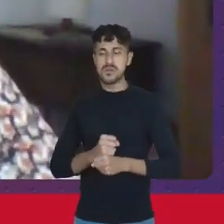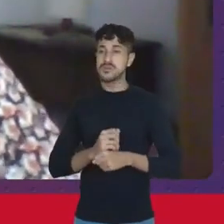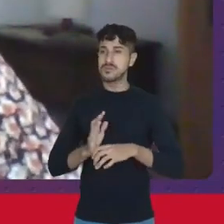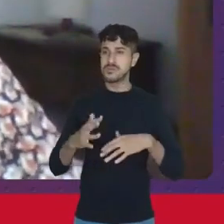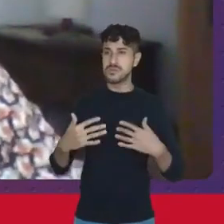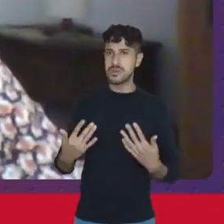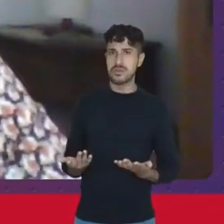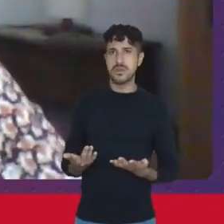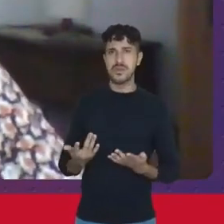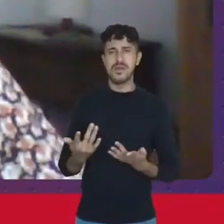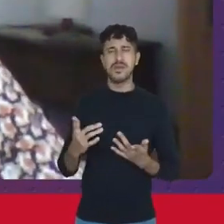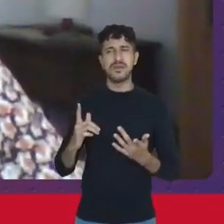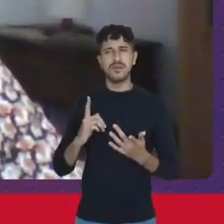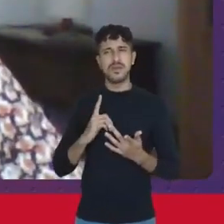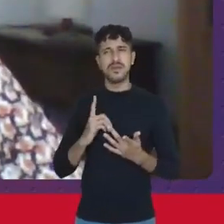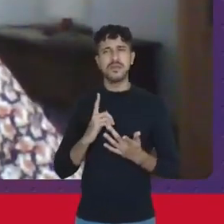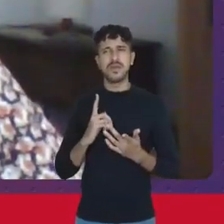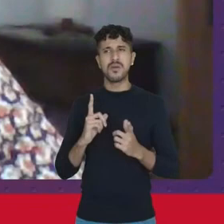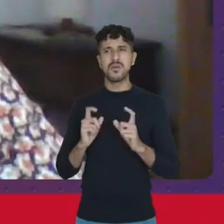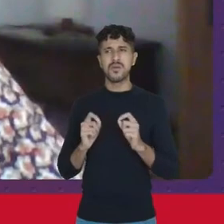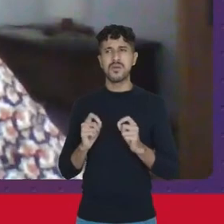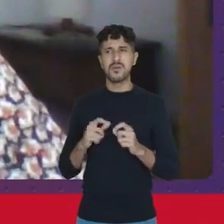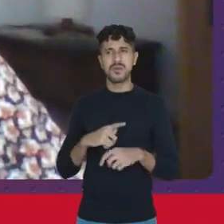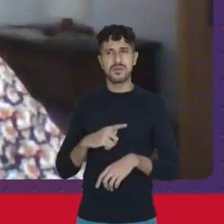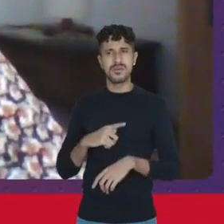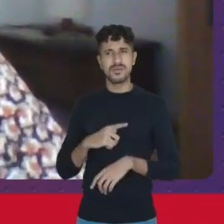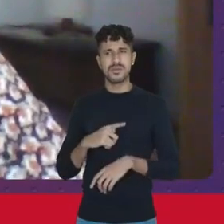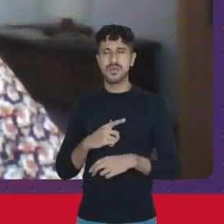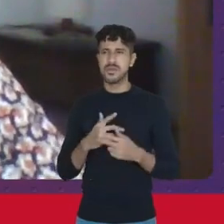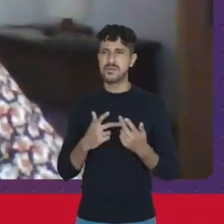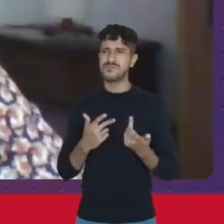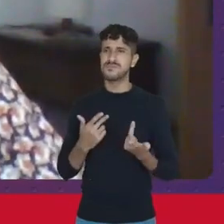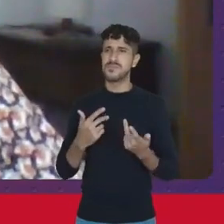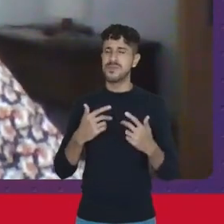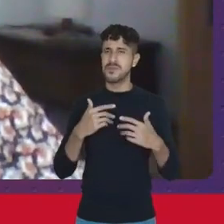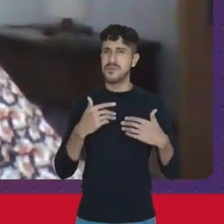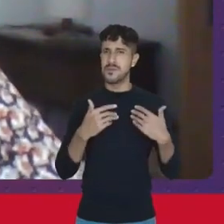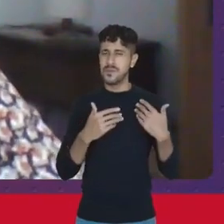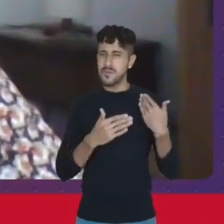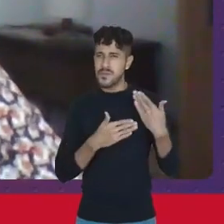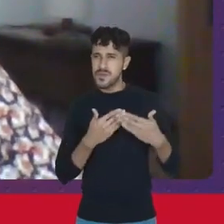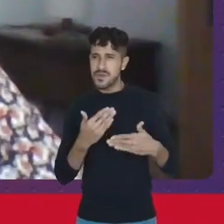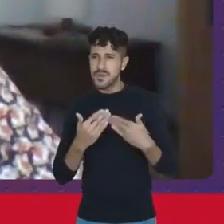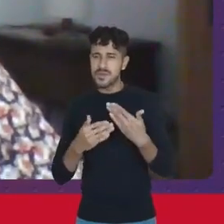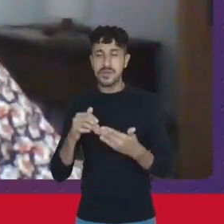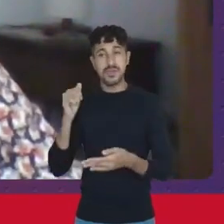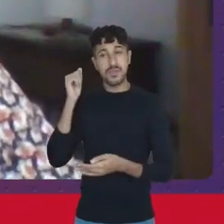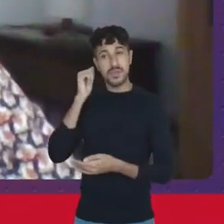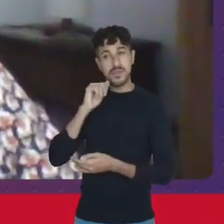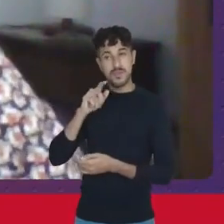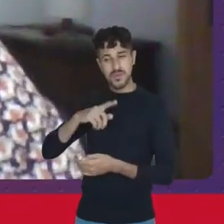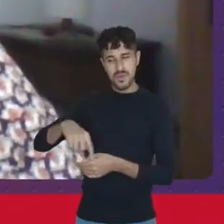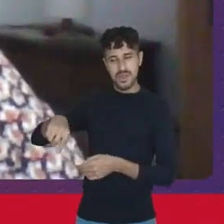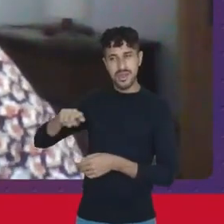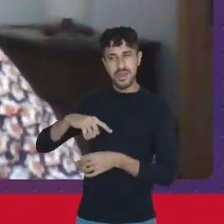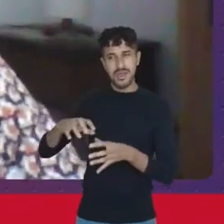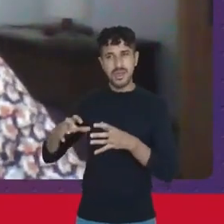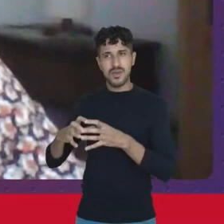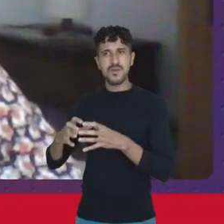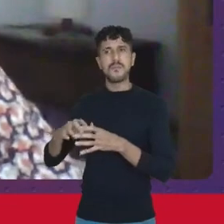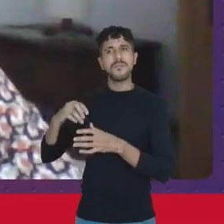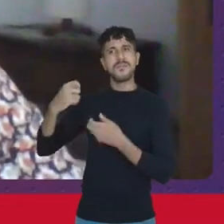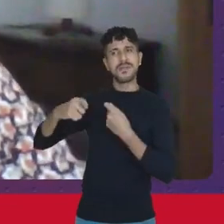Então, há toda uma condição das mulheres que precisa